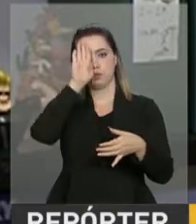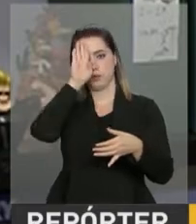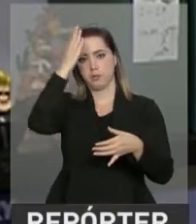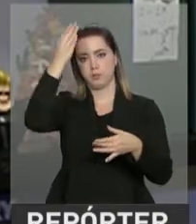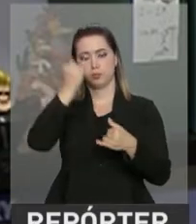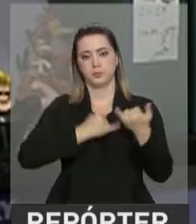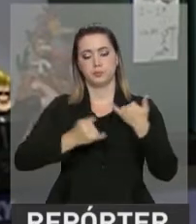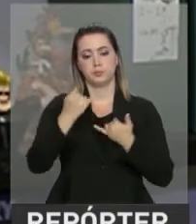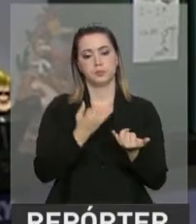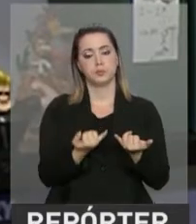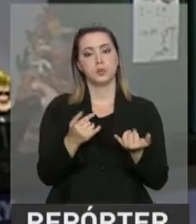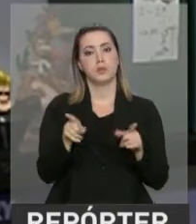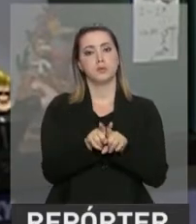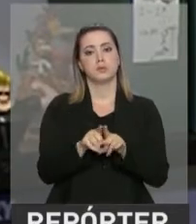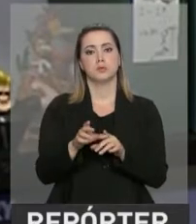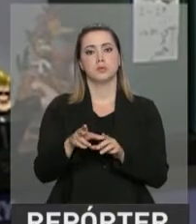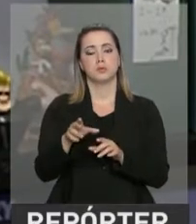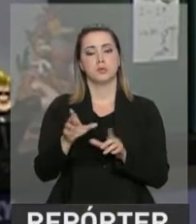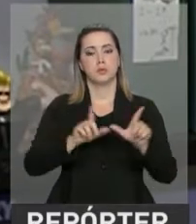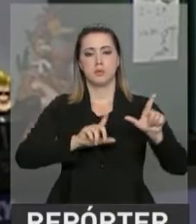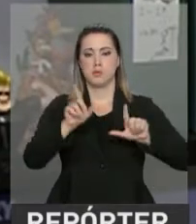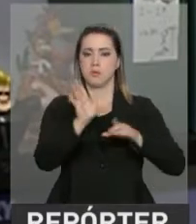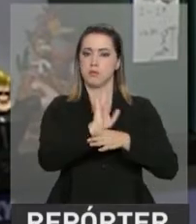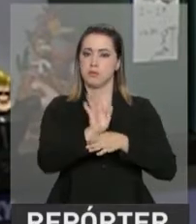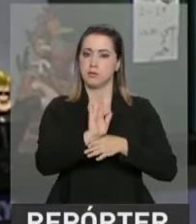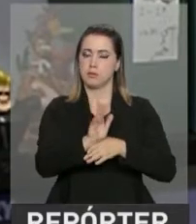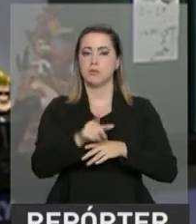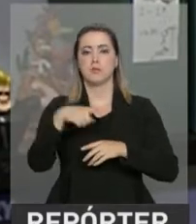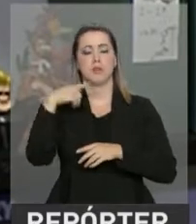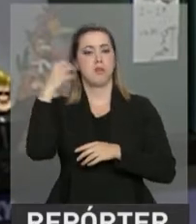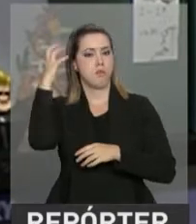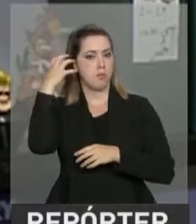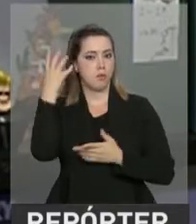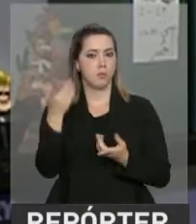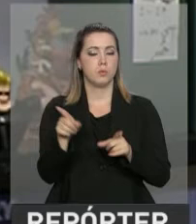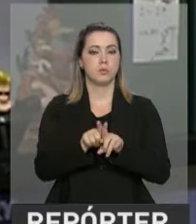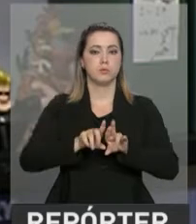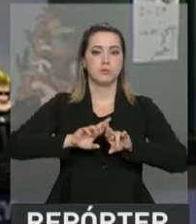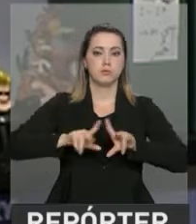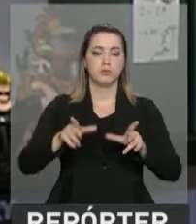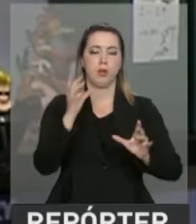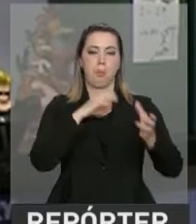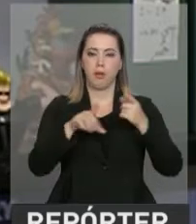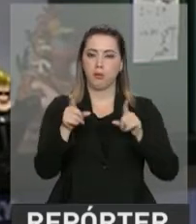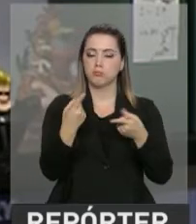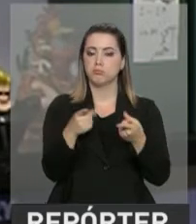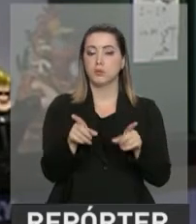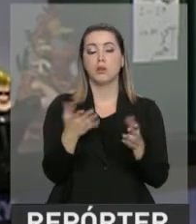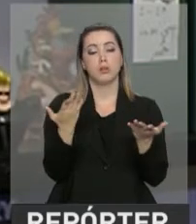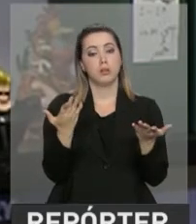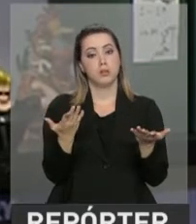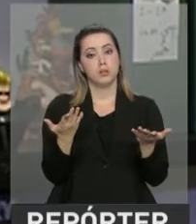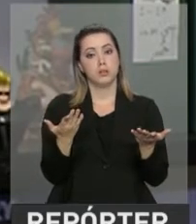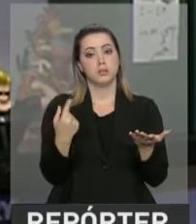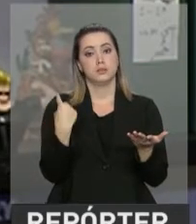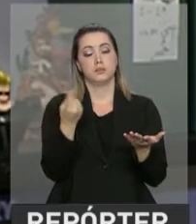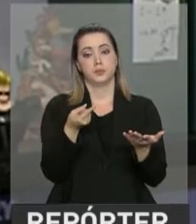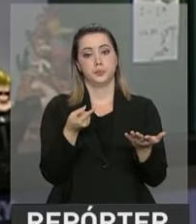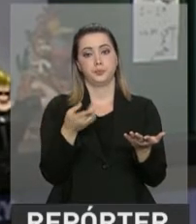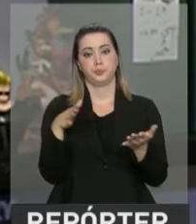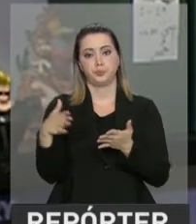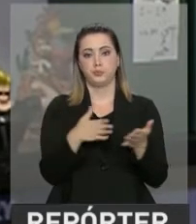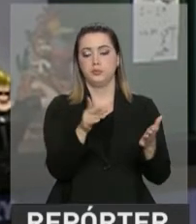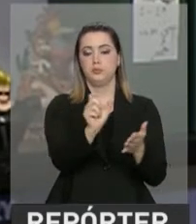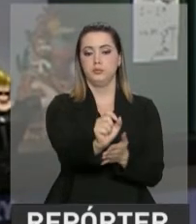entretenimento passando cinema e música então isso a gente não pode ignorar então por esse viés é é ele